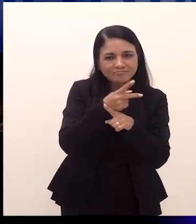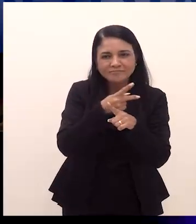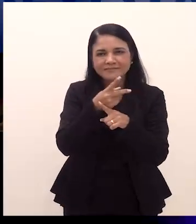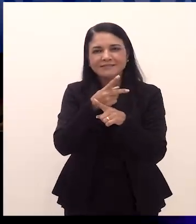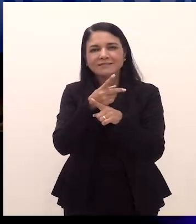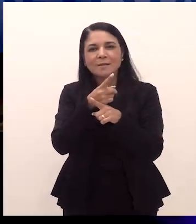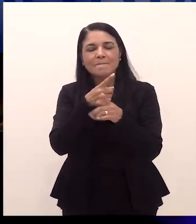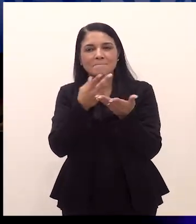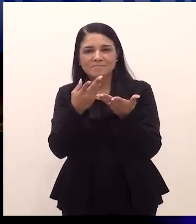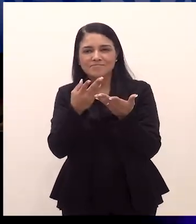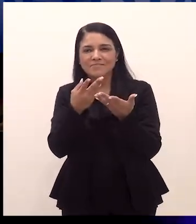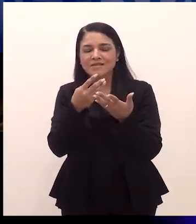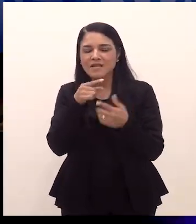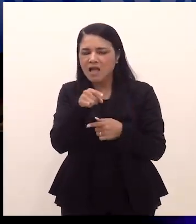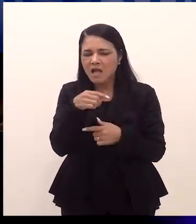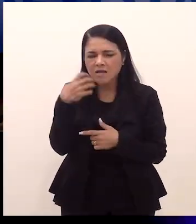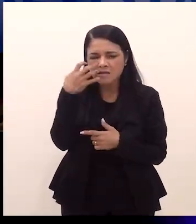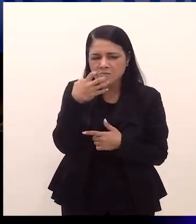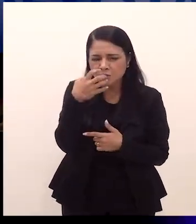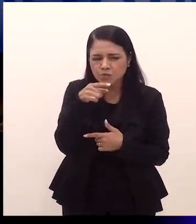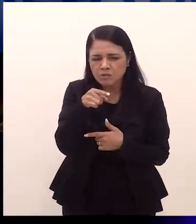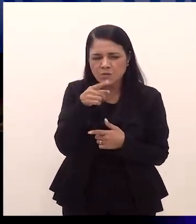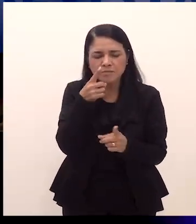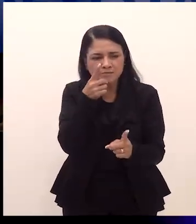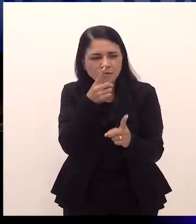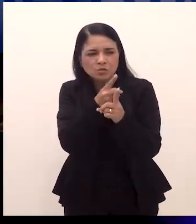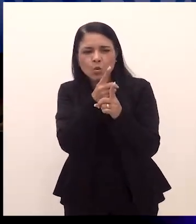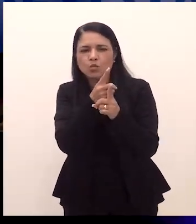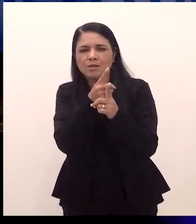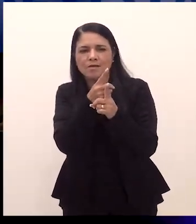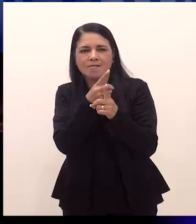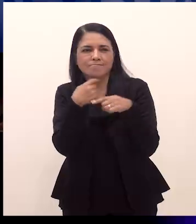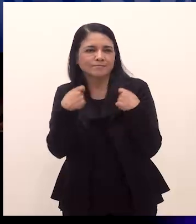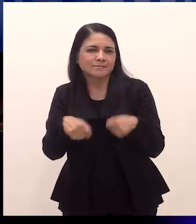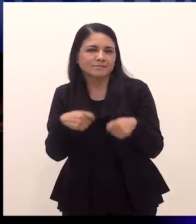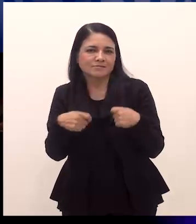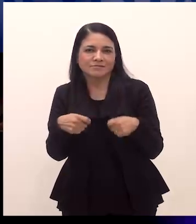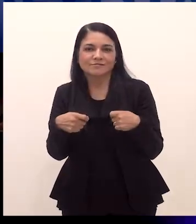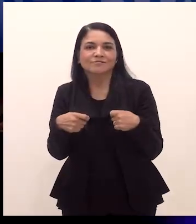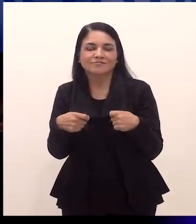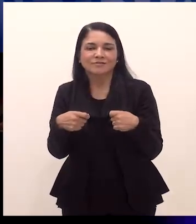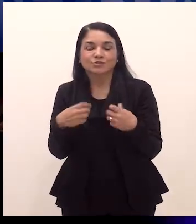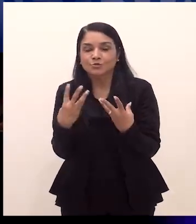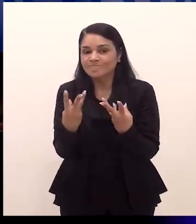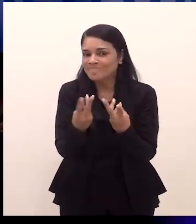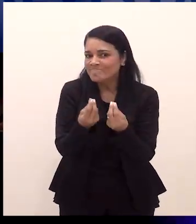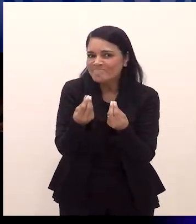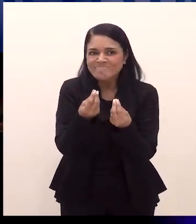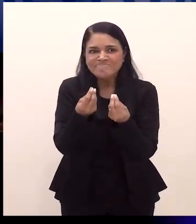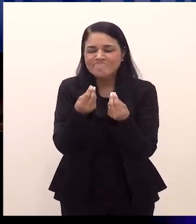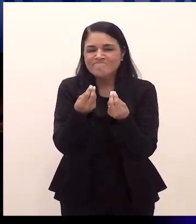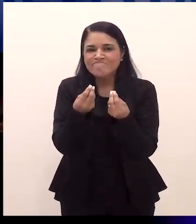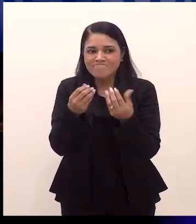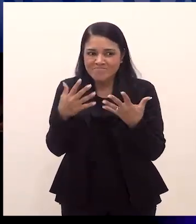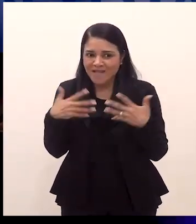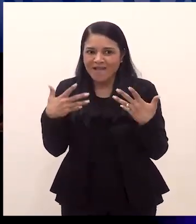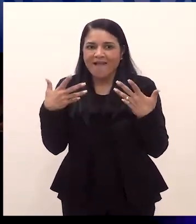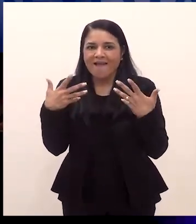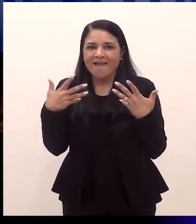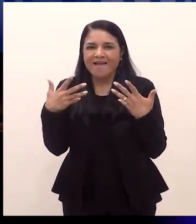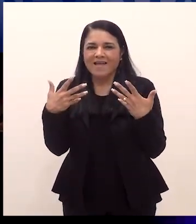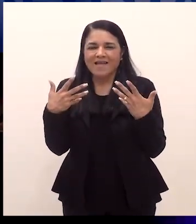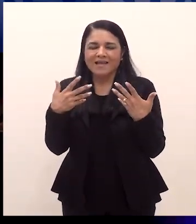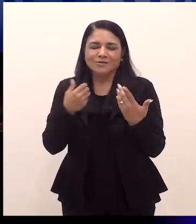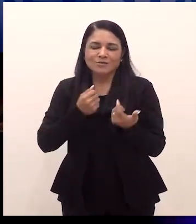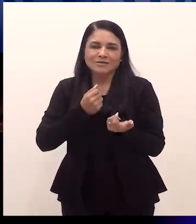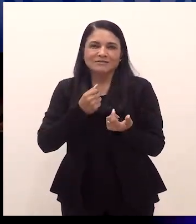buscado, de ter corrido atrás. Nossa, que música é essa? Eu tenho que achar, eu tenho que... Isso tinha todo um sabor, sem